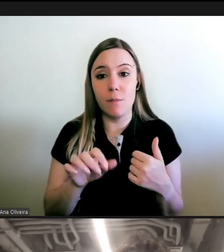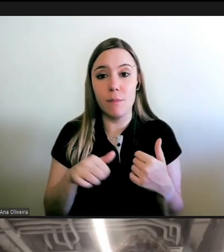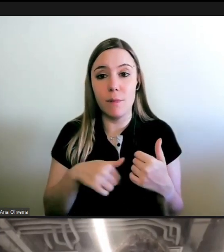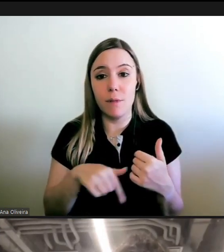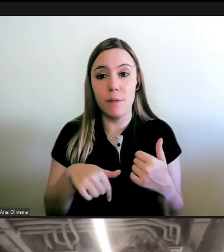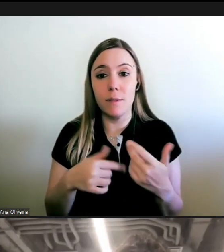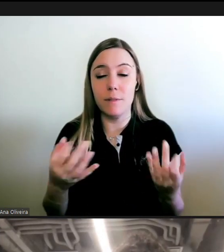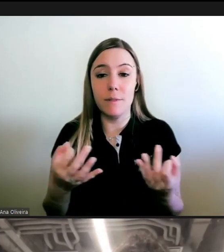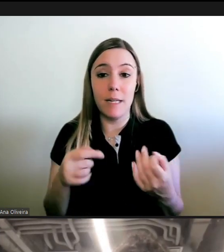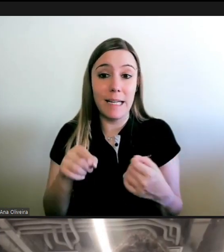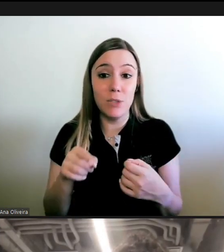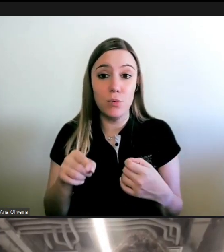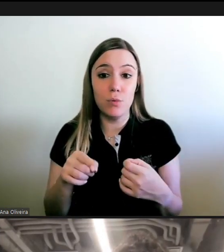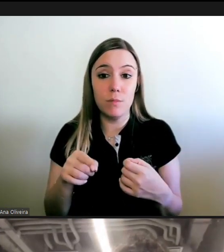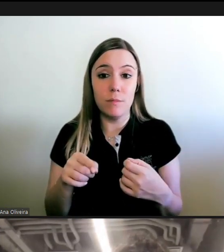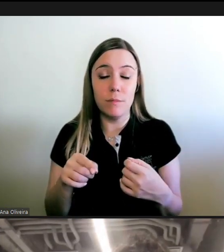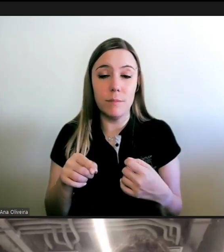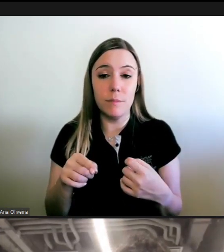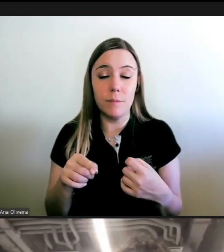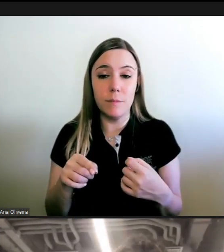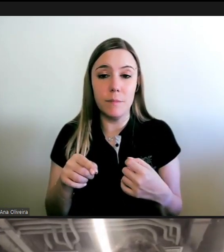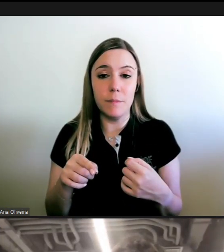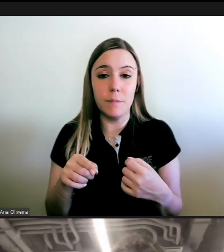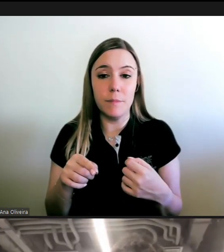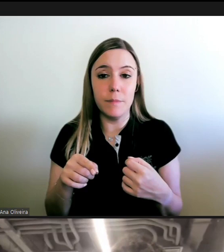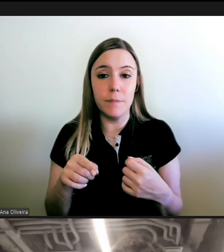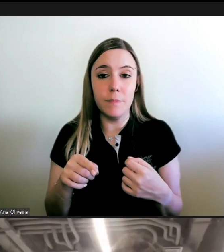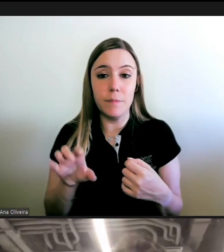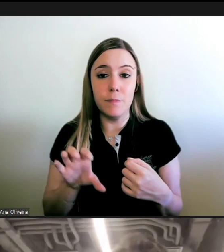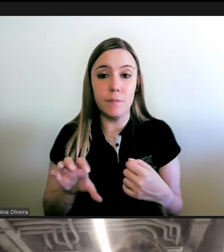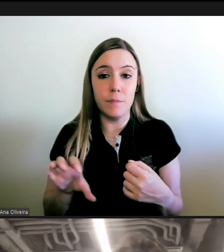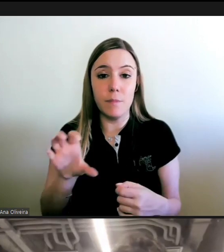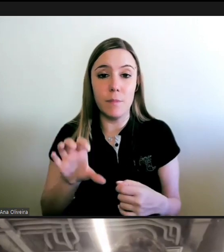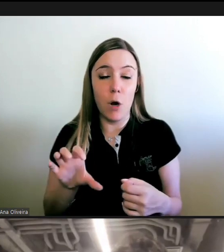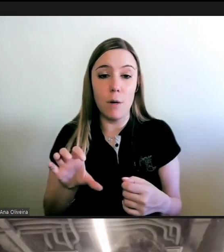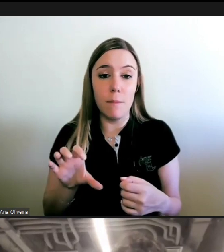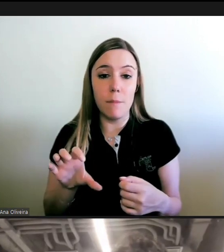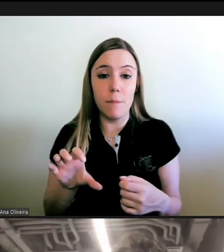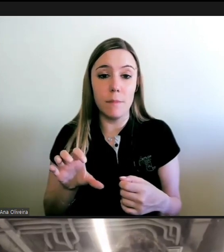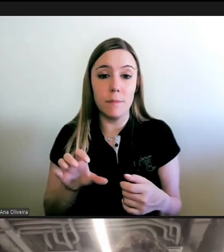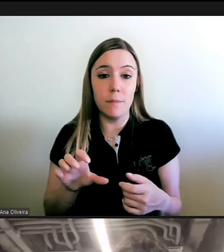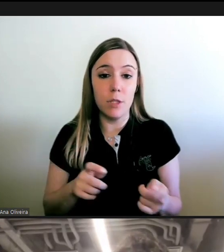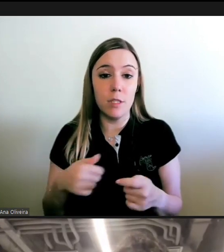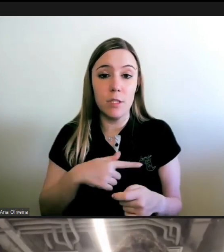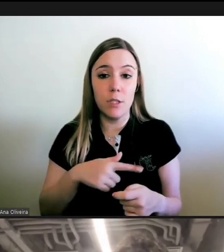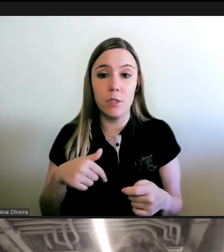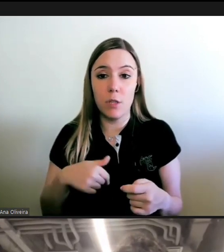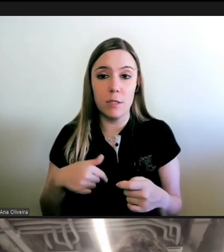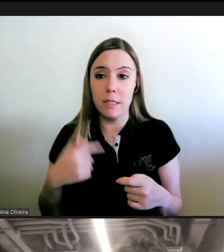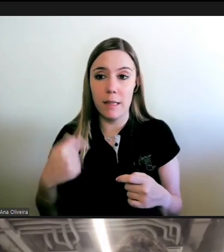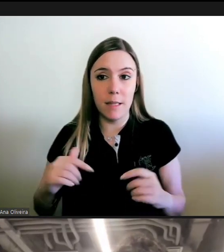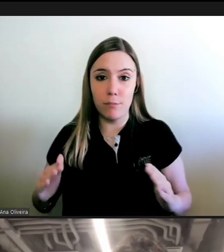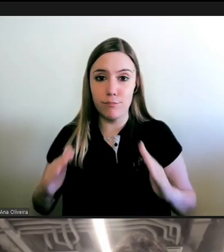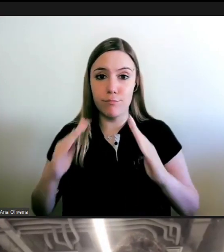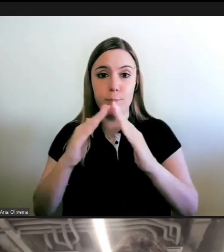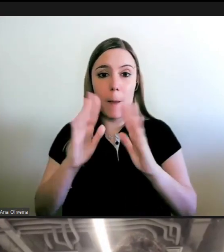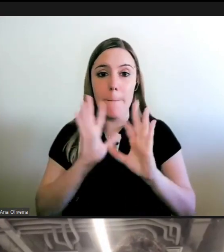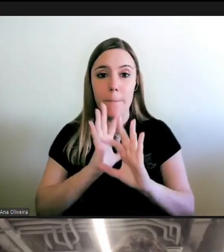é mesmo, ou melhor, o nosso perfil organizacional é mesmo uma pirâmide perfeita, temos muito mais